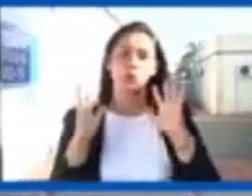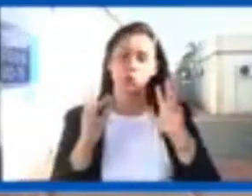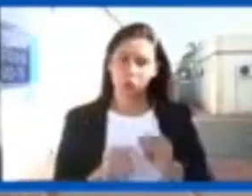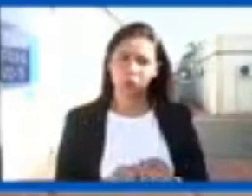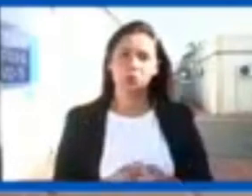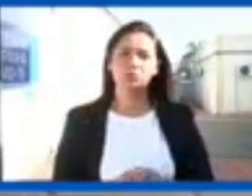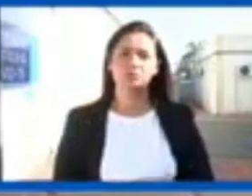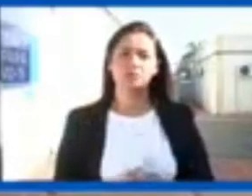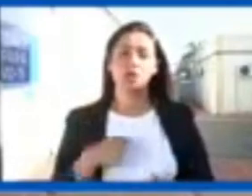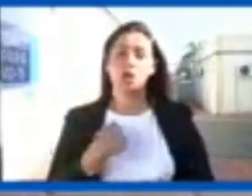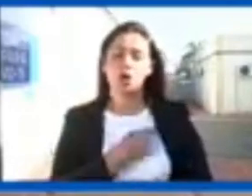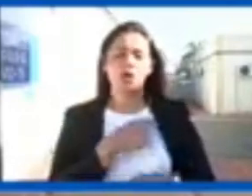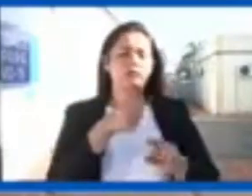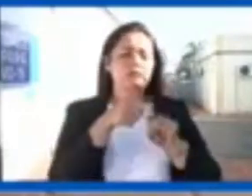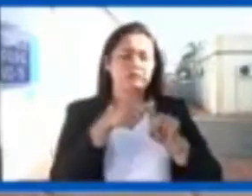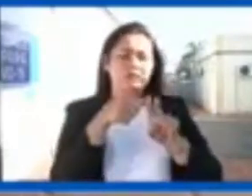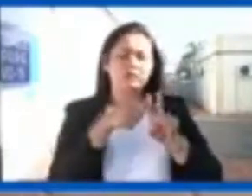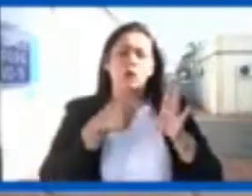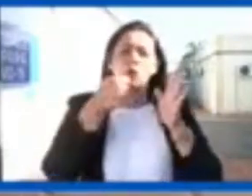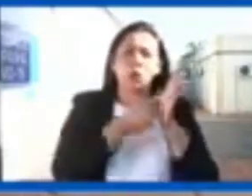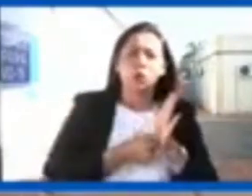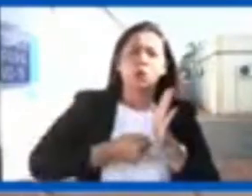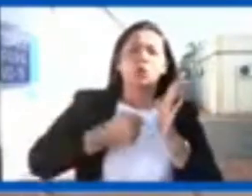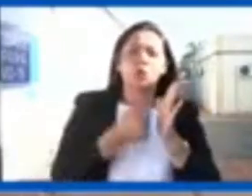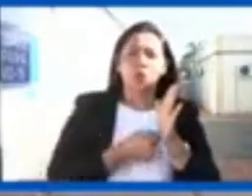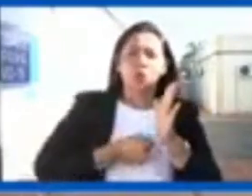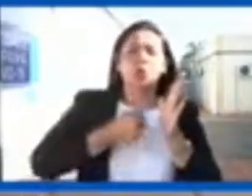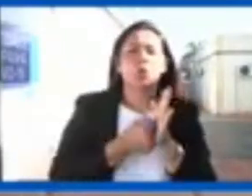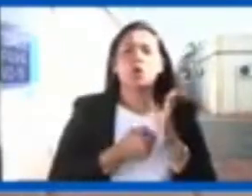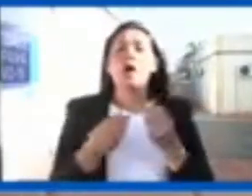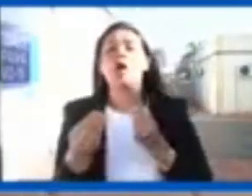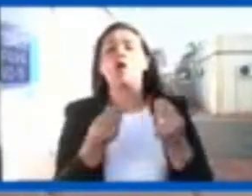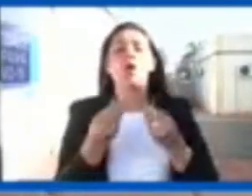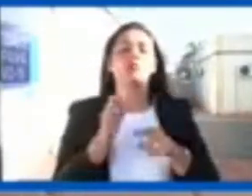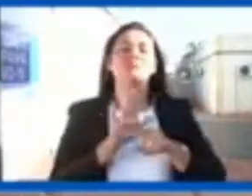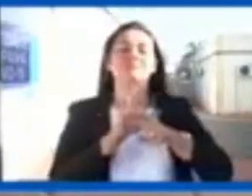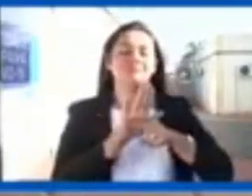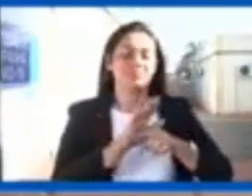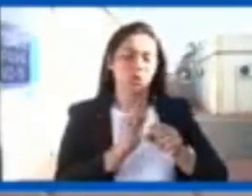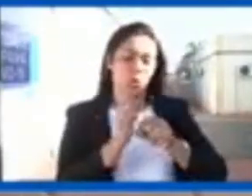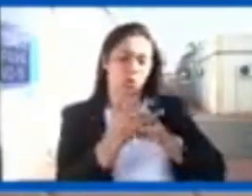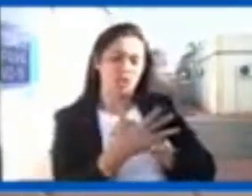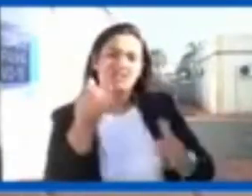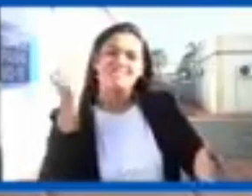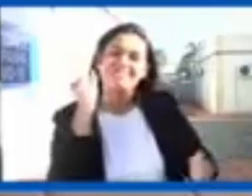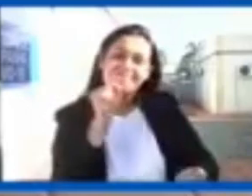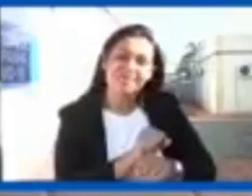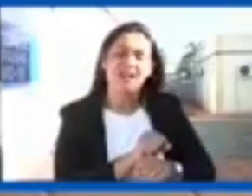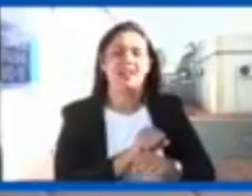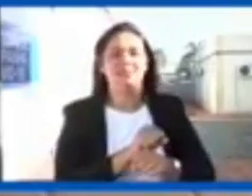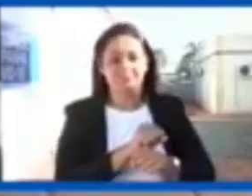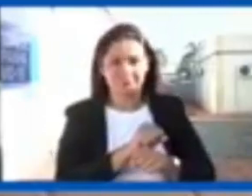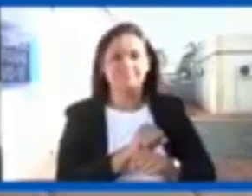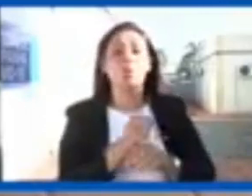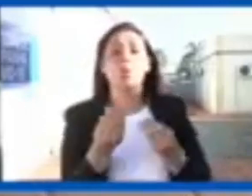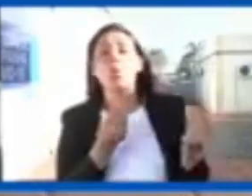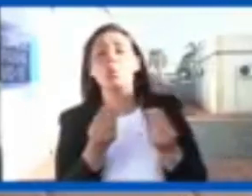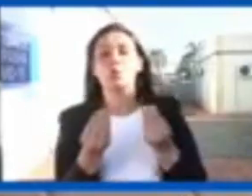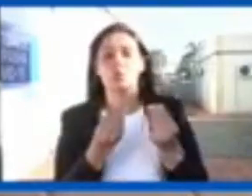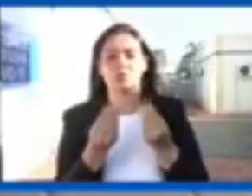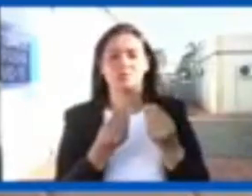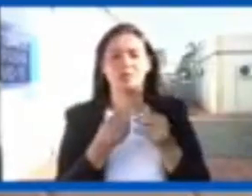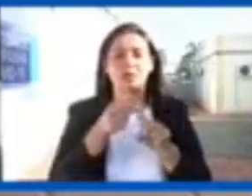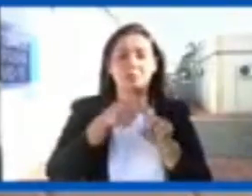estamos a meses na luta de enfrentamento a cor vídeo 19 que nos últimos meses